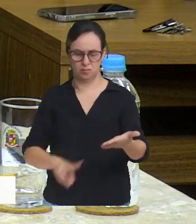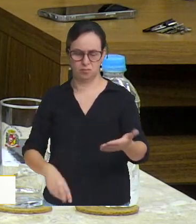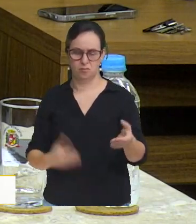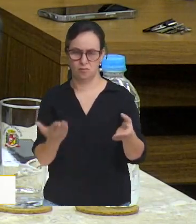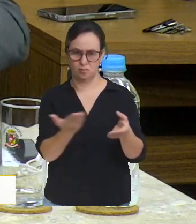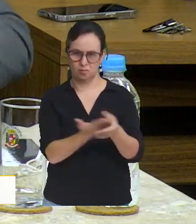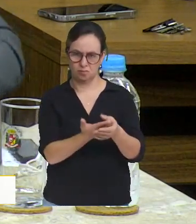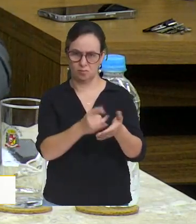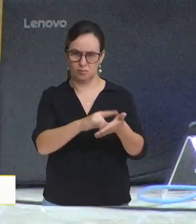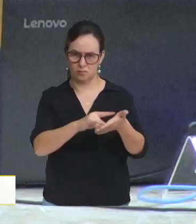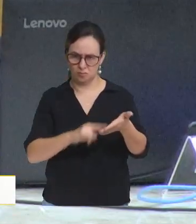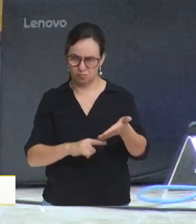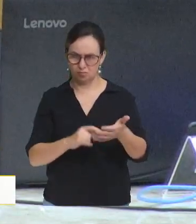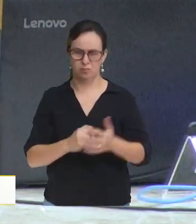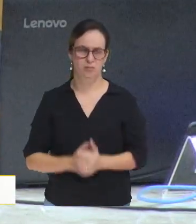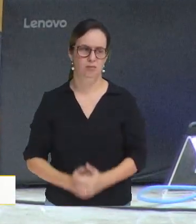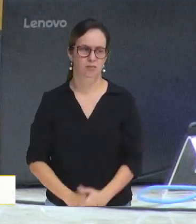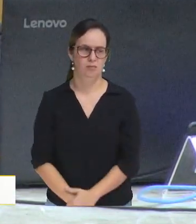tempo.